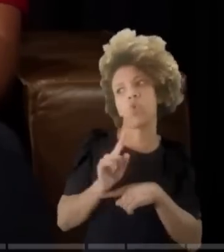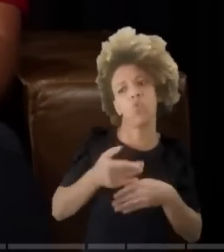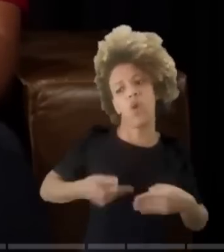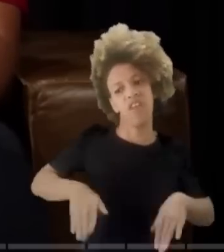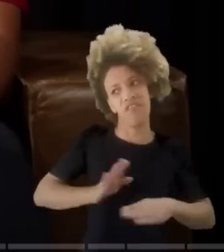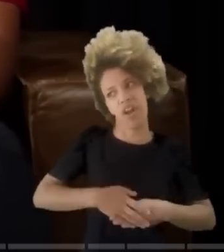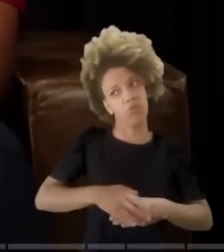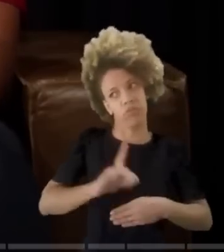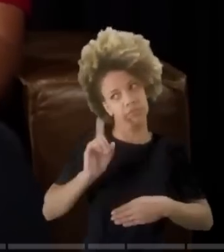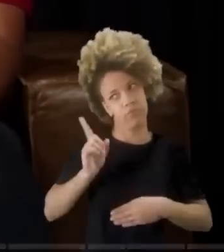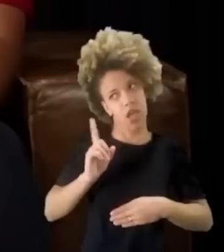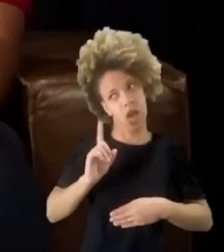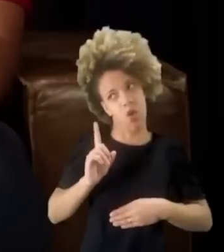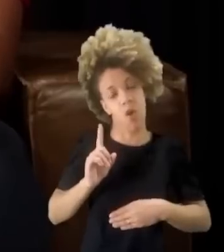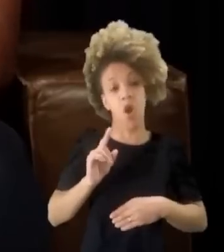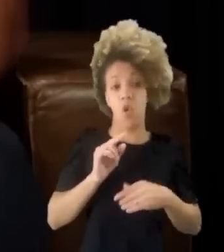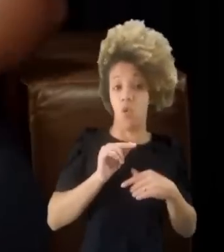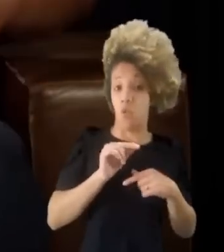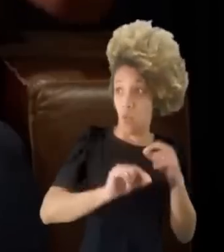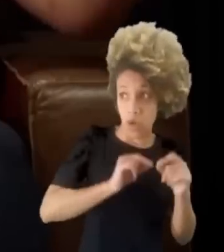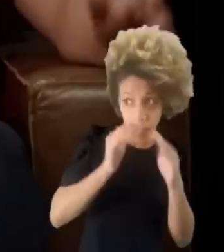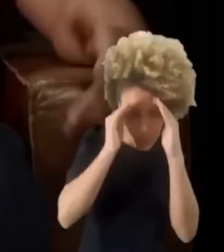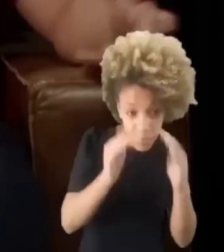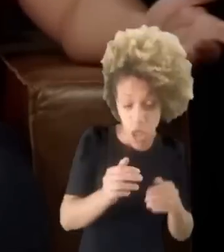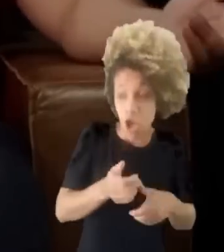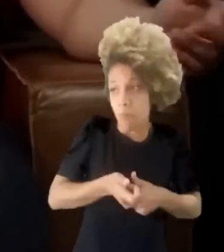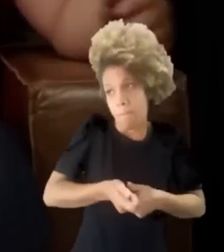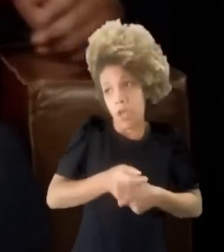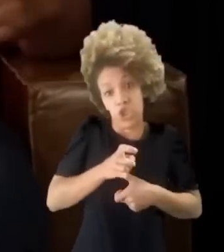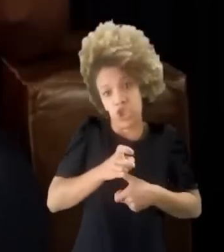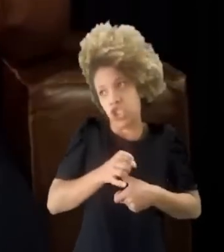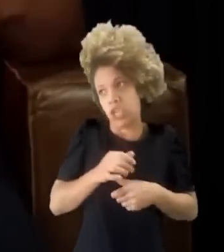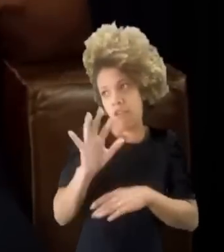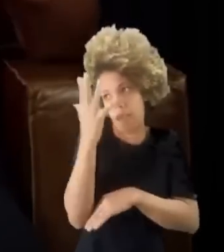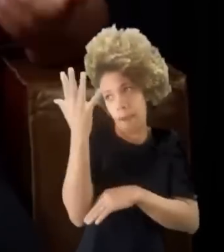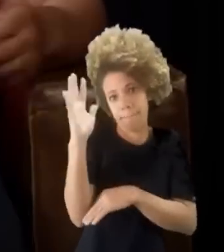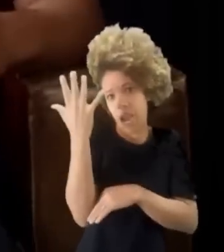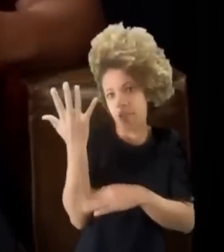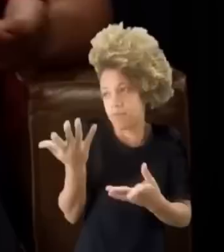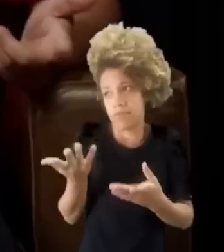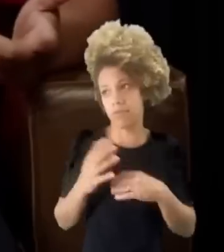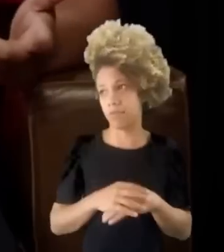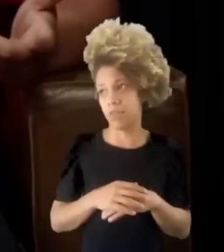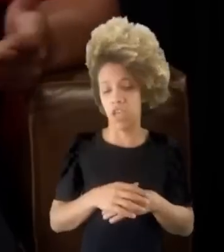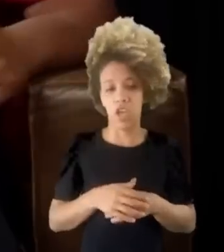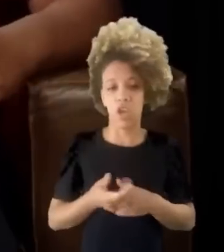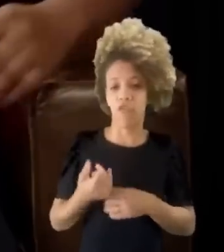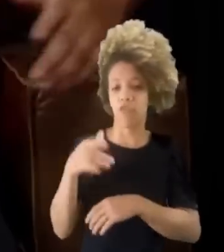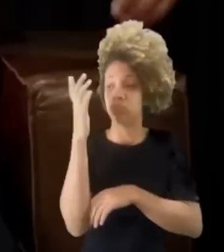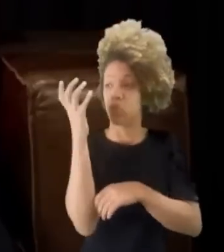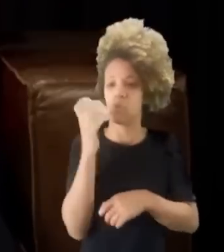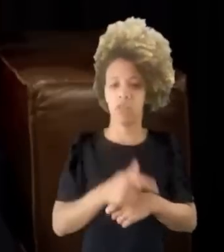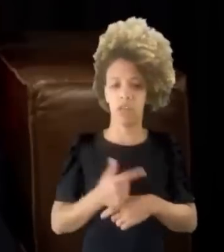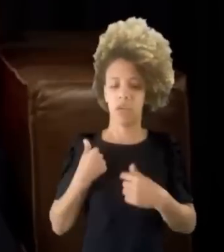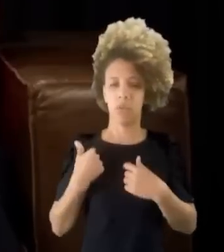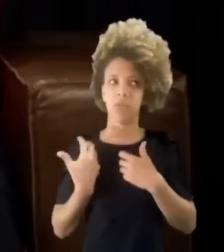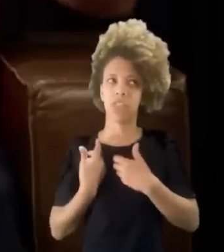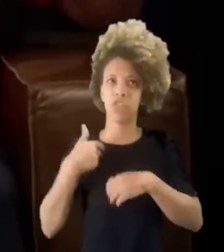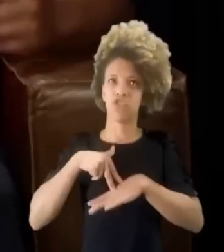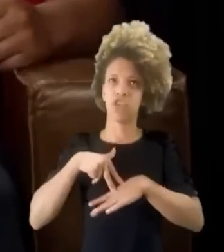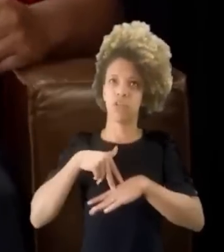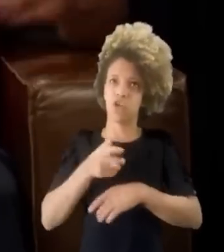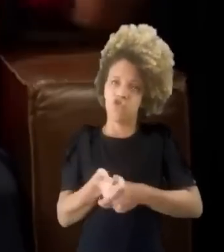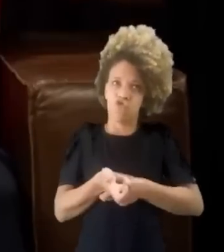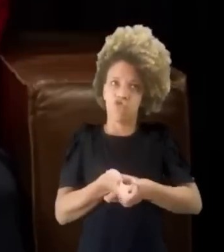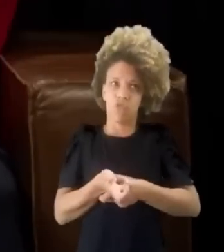o fraldão entendeu a solução que nós encontra é urinar na praia Pô mano eu já fui urinar não achei uma praça escura fui urinar daqui a pouco eu senti meu corpo leve